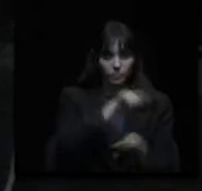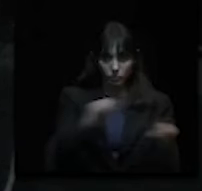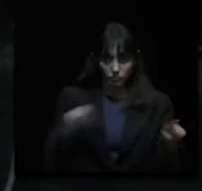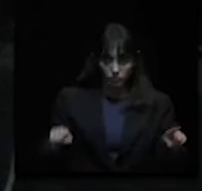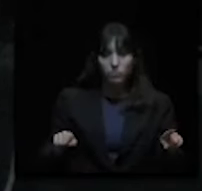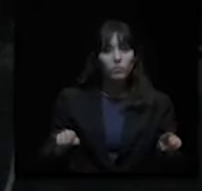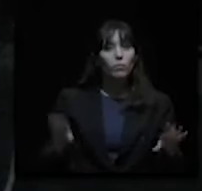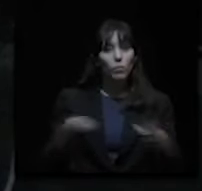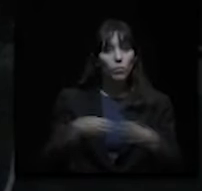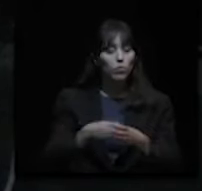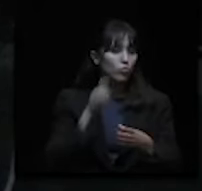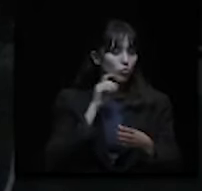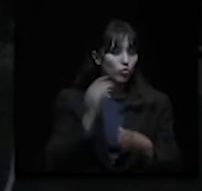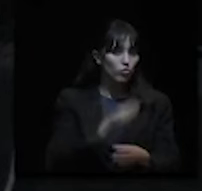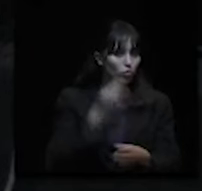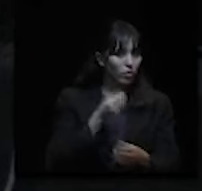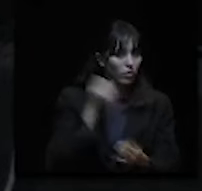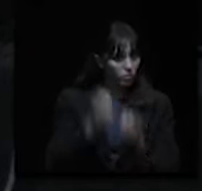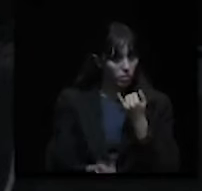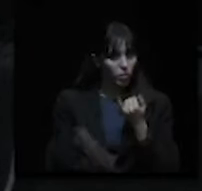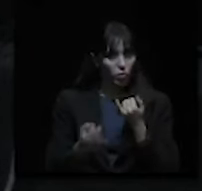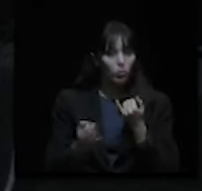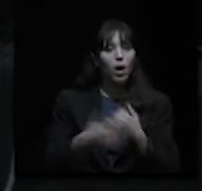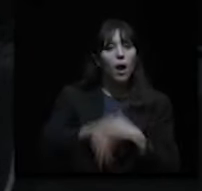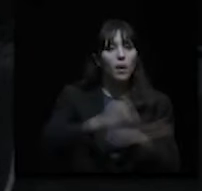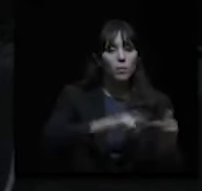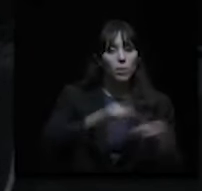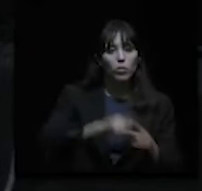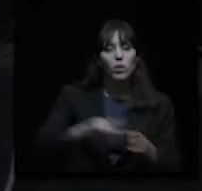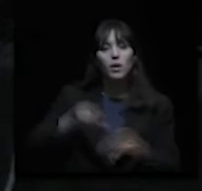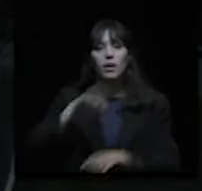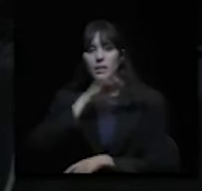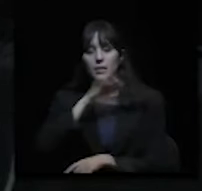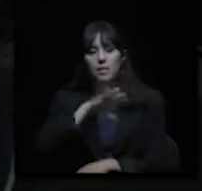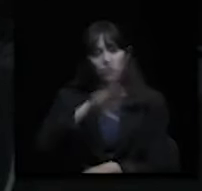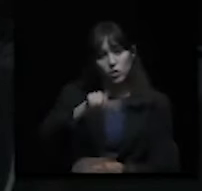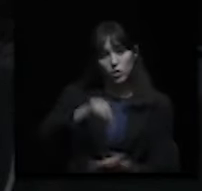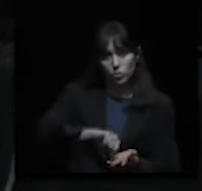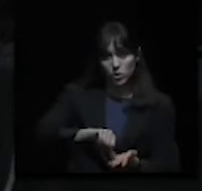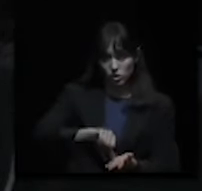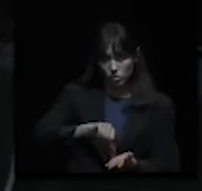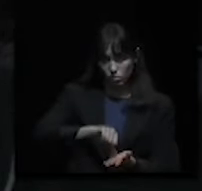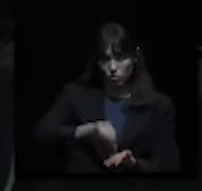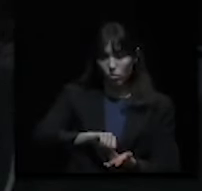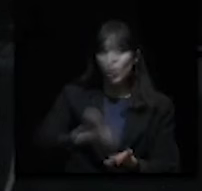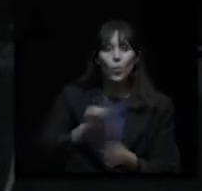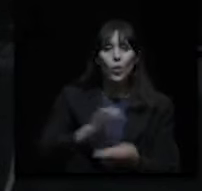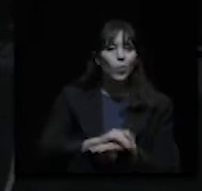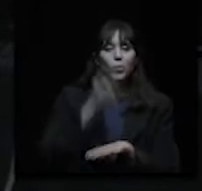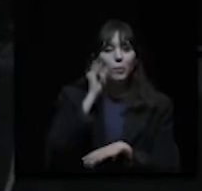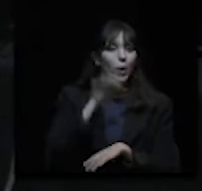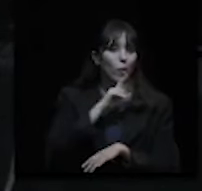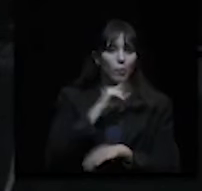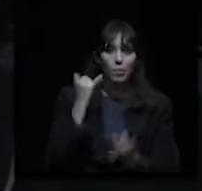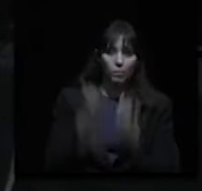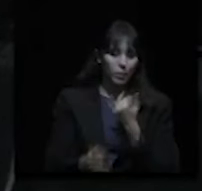às Comissões de Proteção e de Crianças e Jovens em Perigo, da Amadora, Sintra Oriental e de Lisboa Centro, não porque a mãe ou o pai